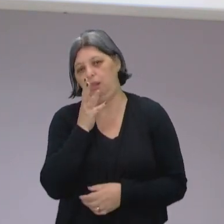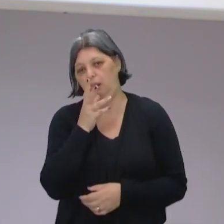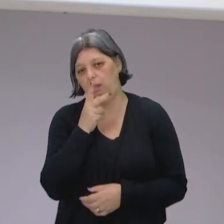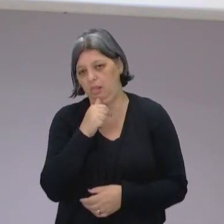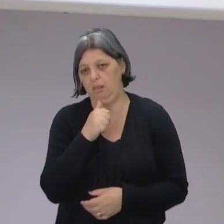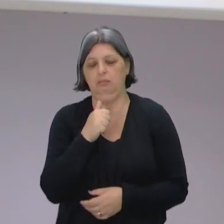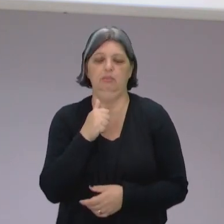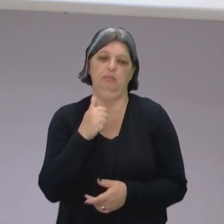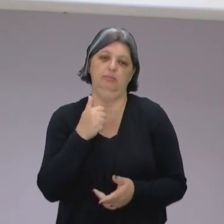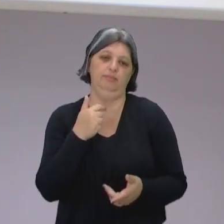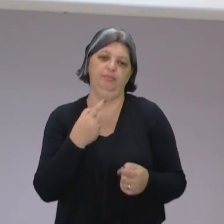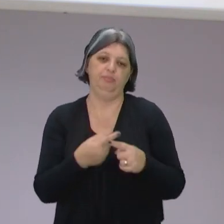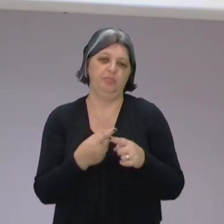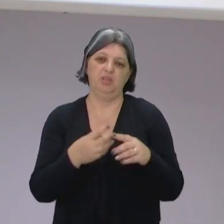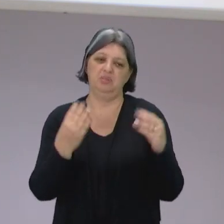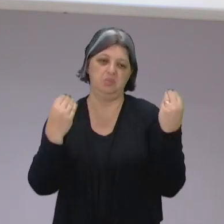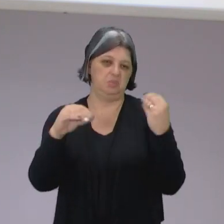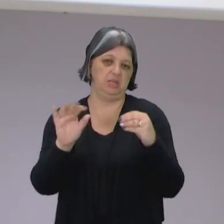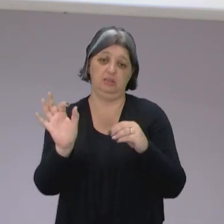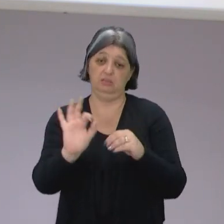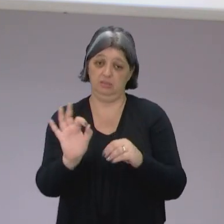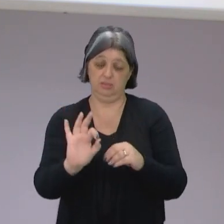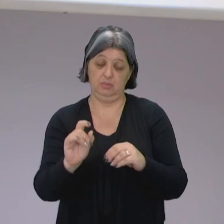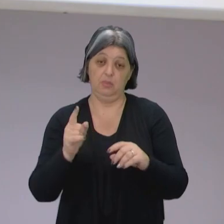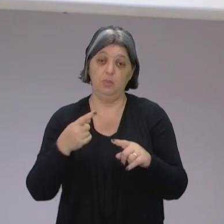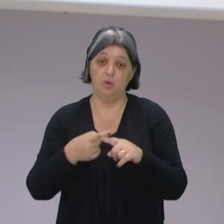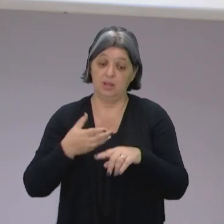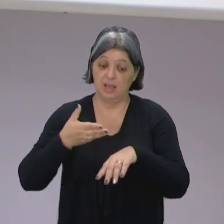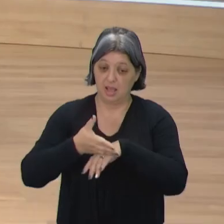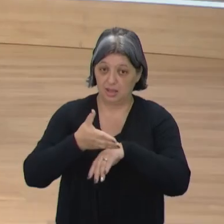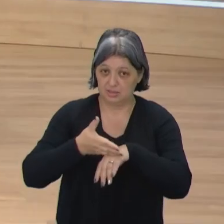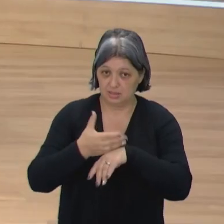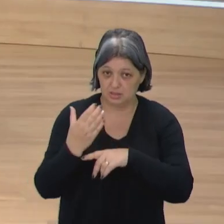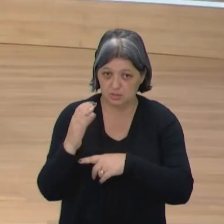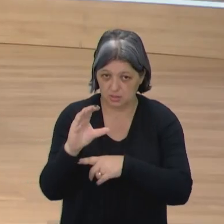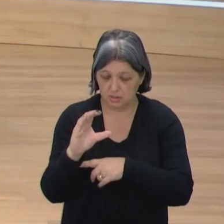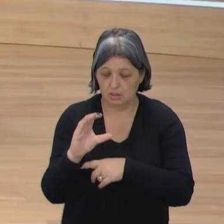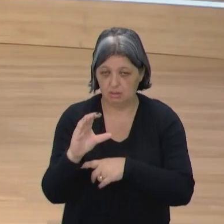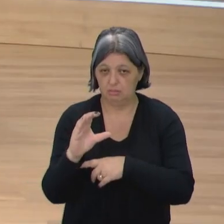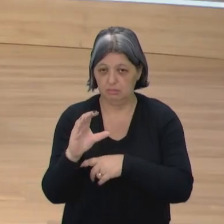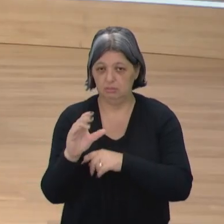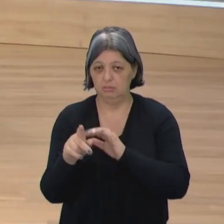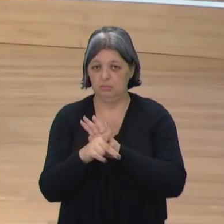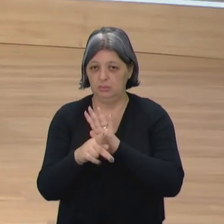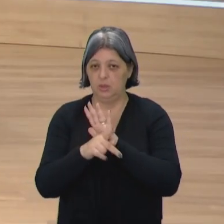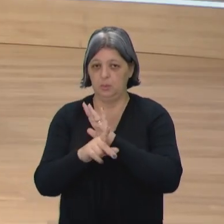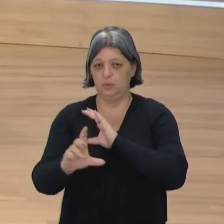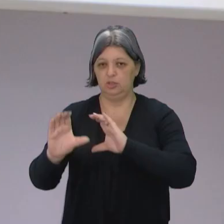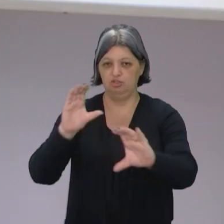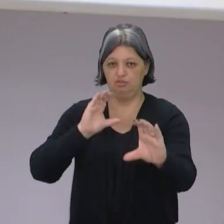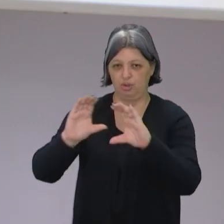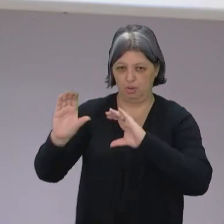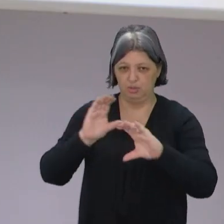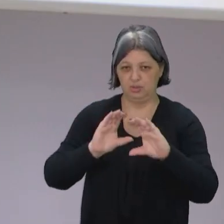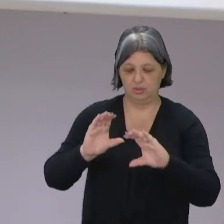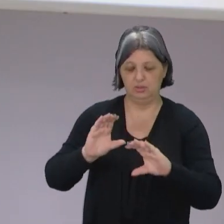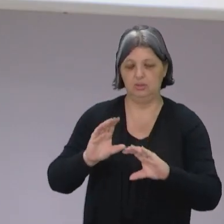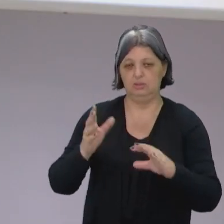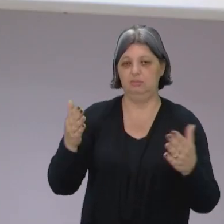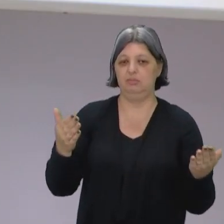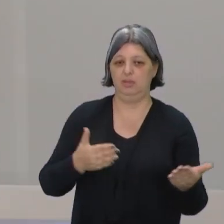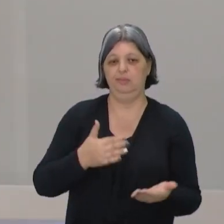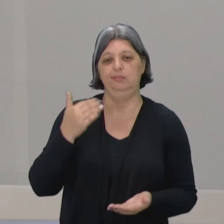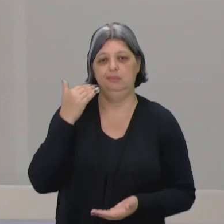eram lidas, nem todas eram publicadas. O acesso ao canal, ao veículo de comunicação era precário. Hoje não,